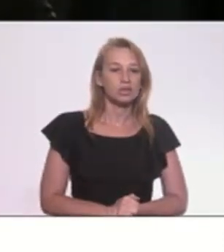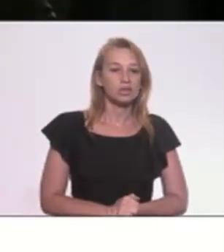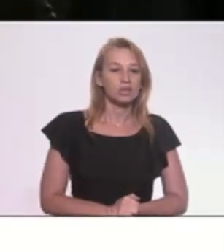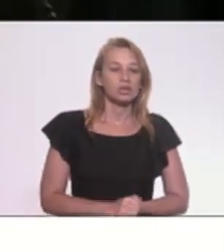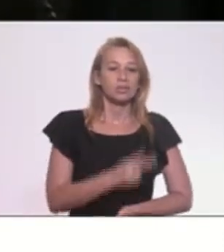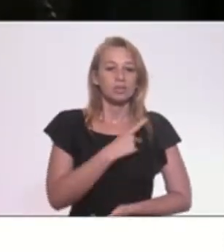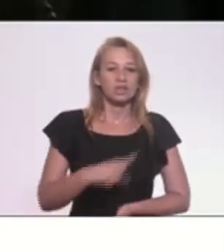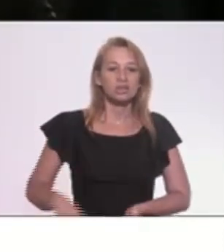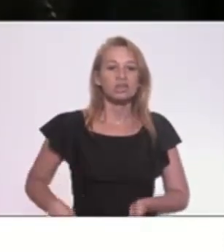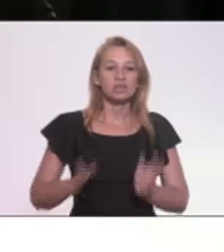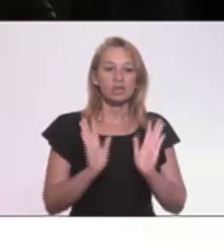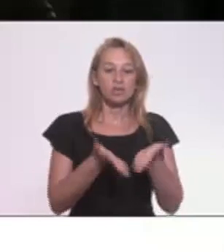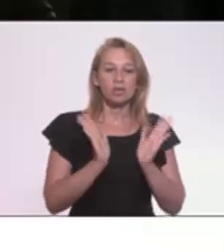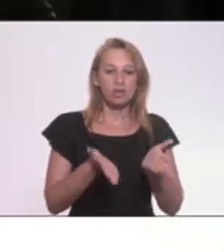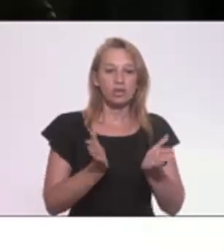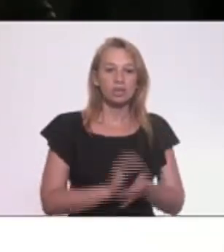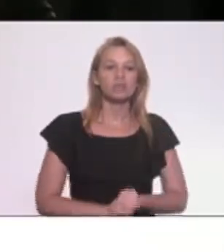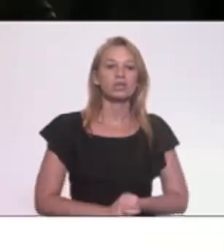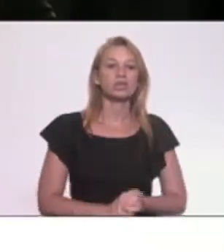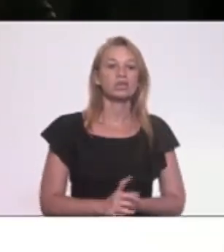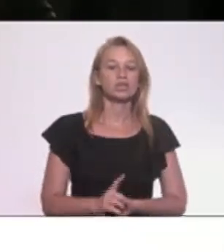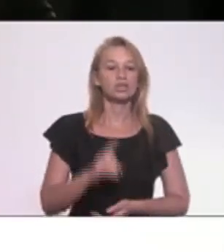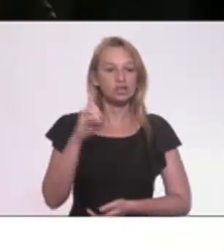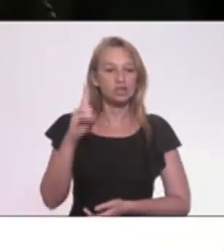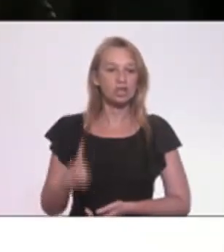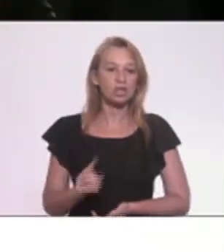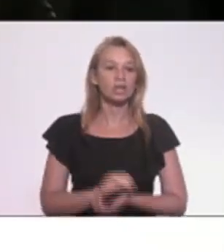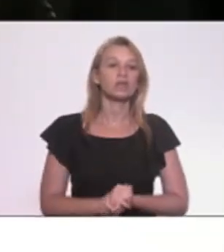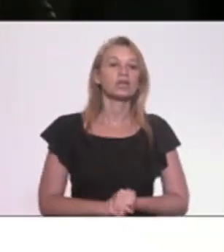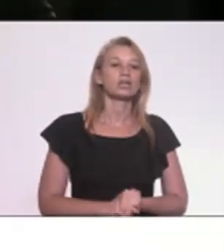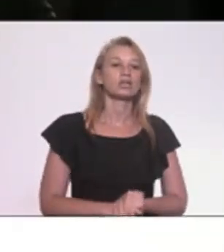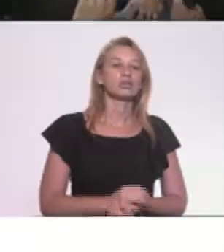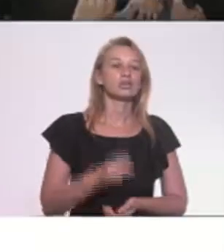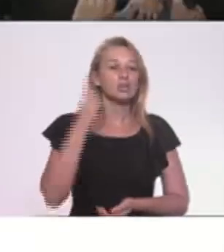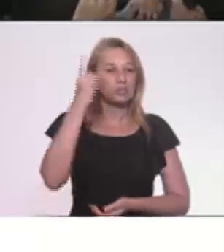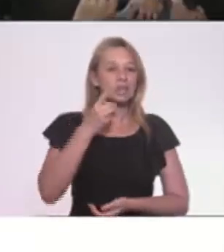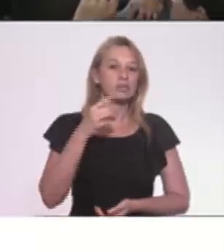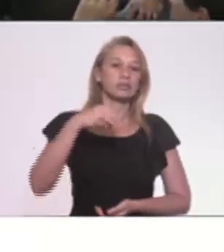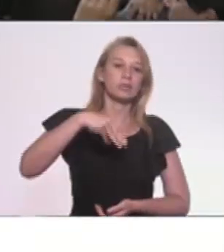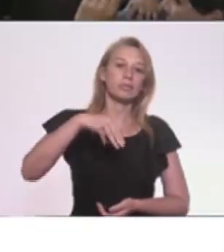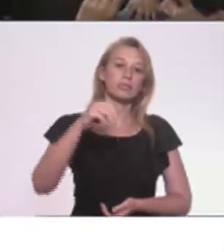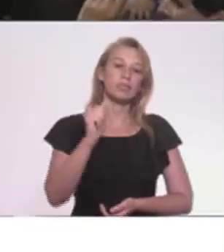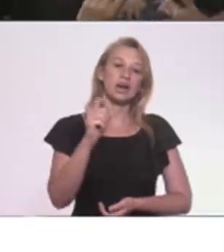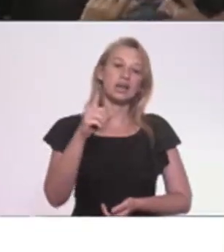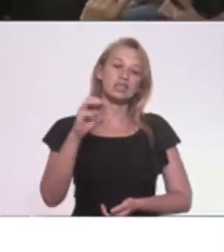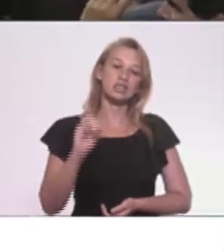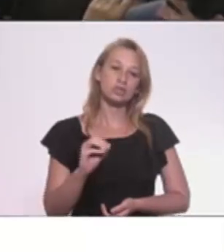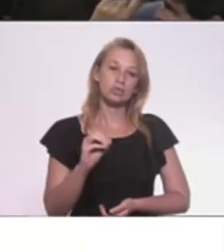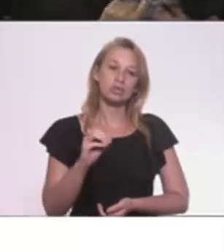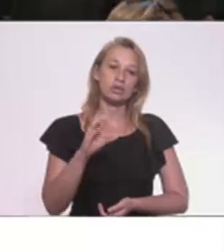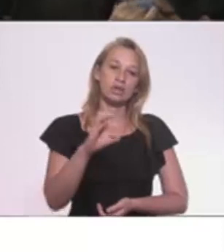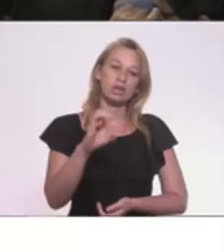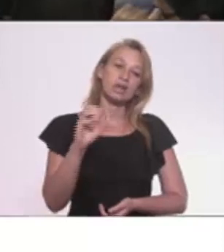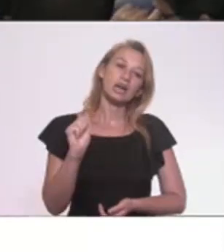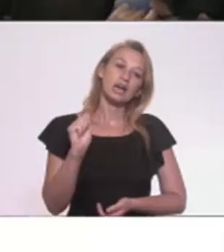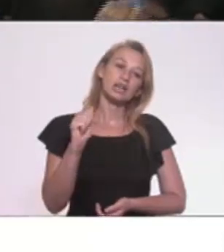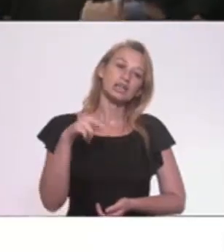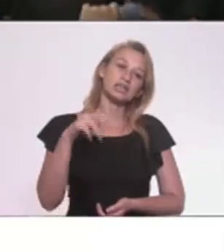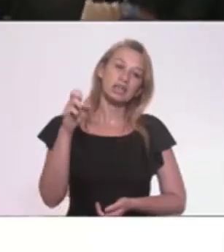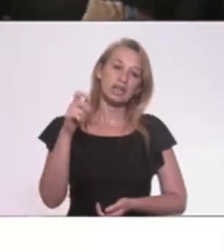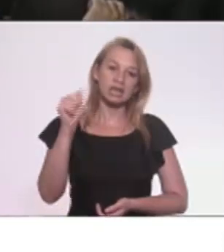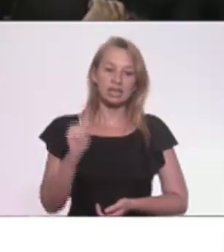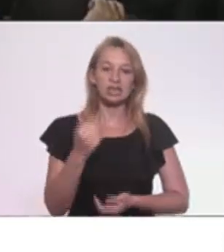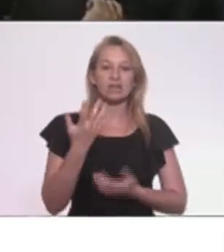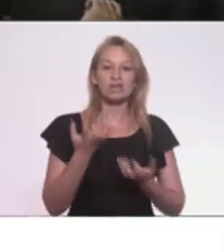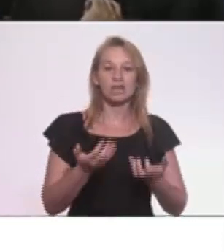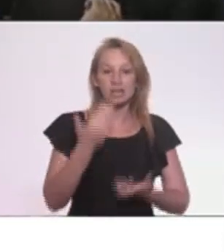presidência agora para o presidente de Direito, deputado Márcio Canella. Eu quero fazer aqui um